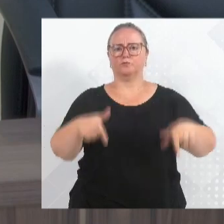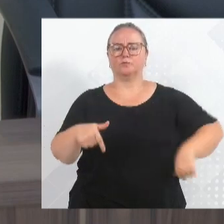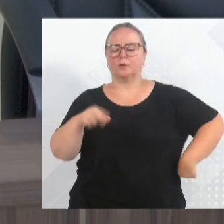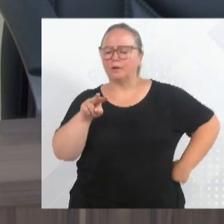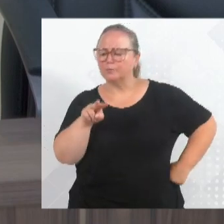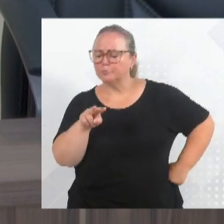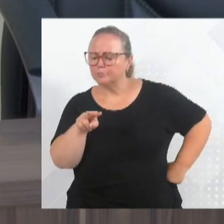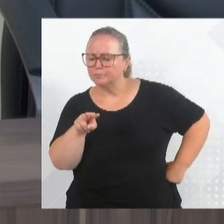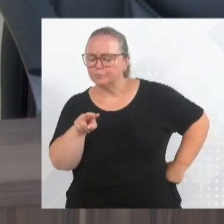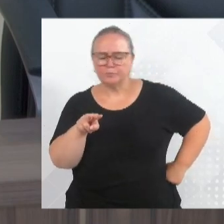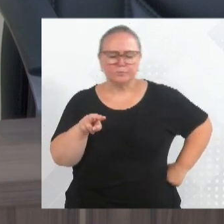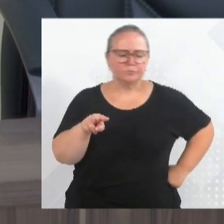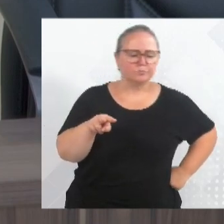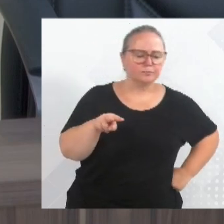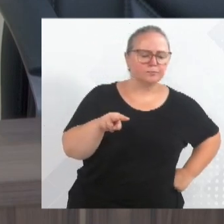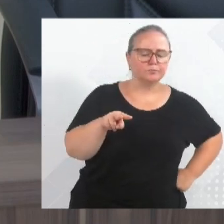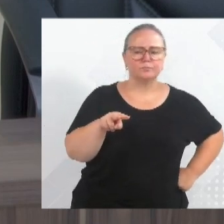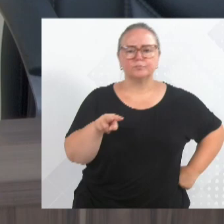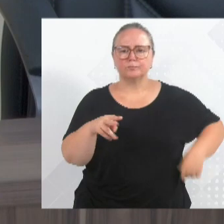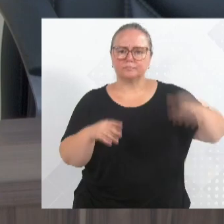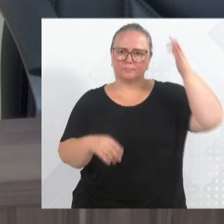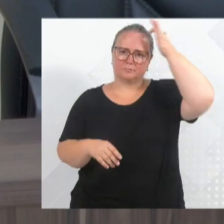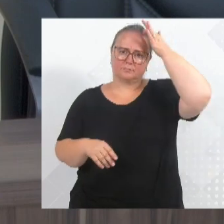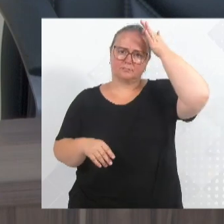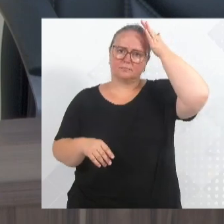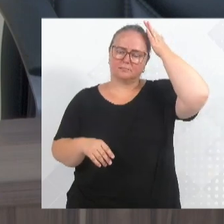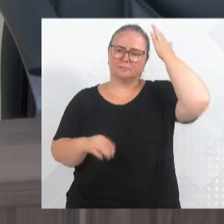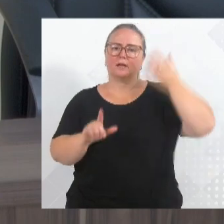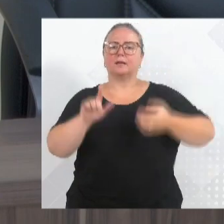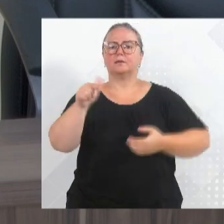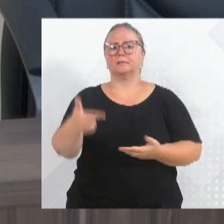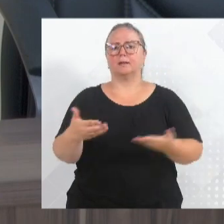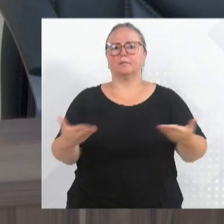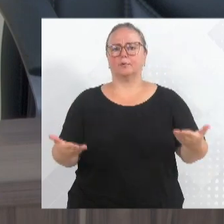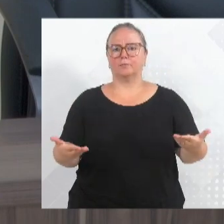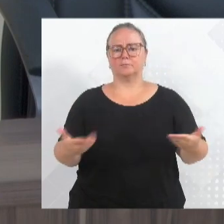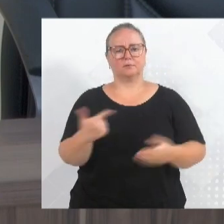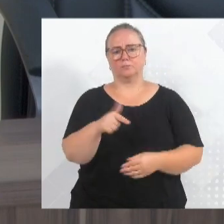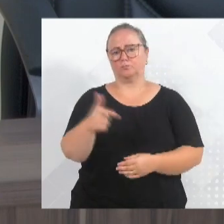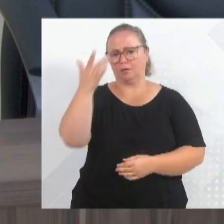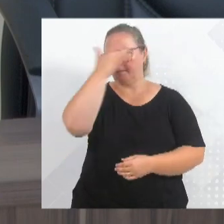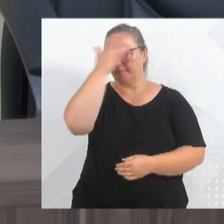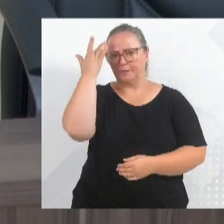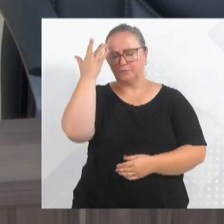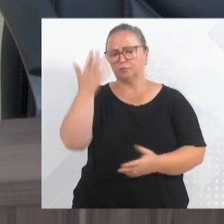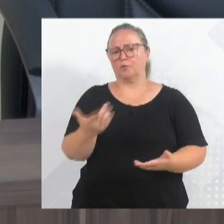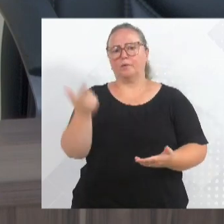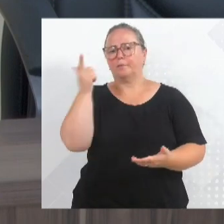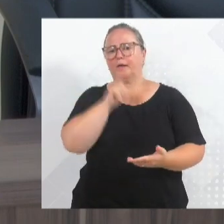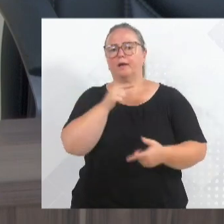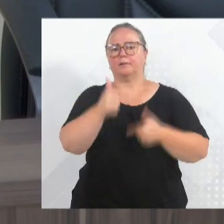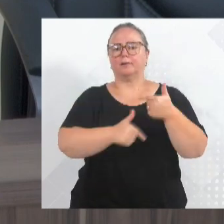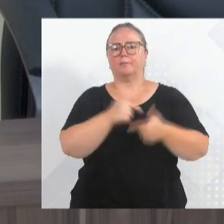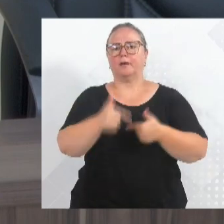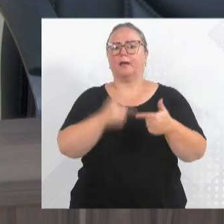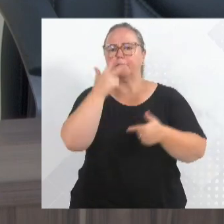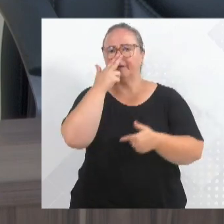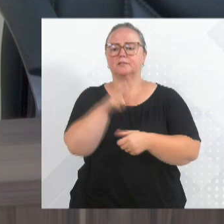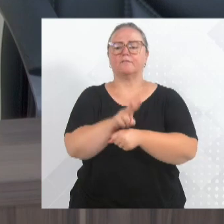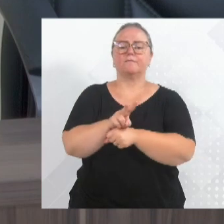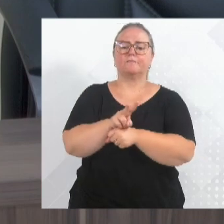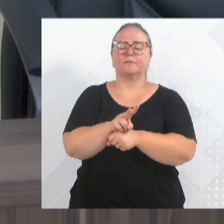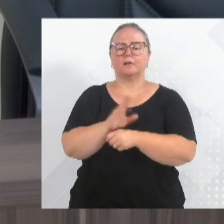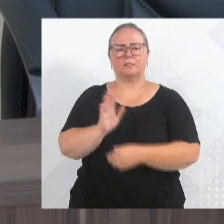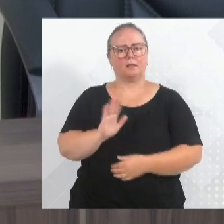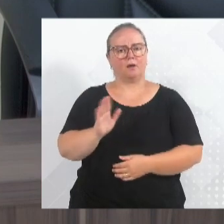cada um daqueles que vão estar fazendo o serviço, aí não há SAMAI que aguente, não vai ter gente para todo mundo. Então, o que a gente faz? A gente utiliza as empresas